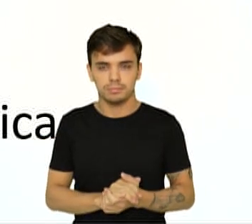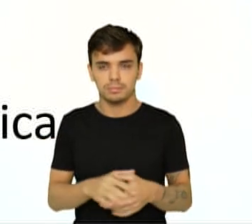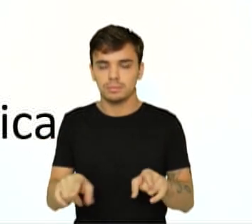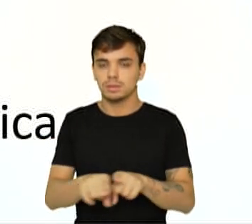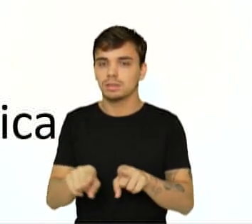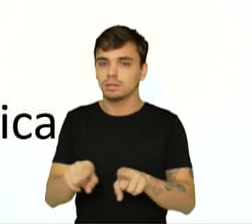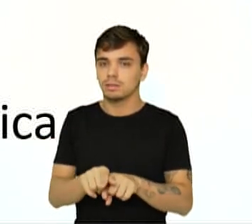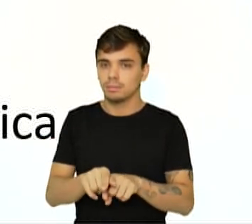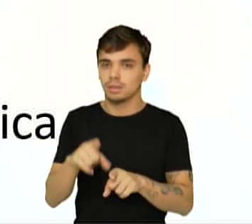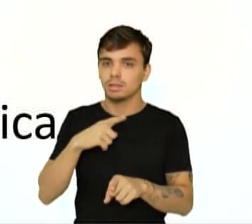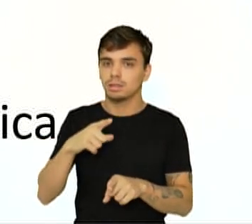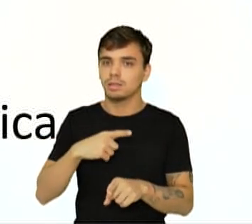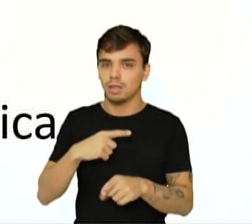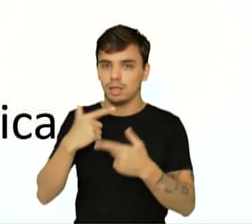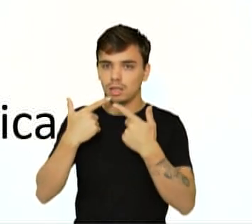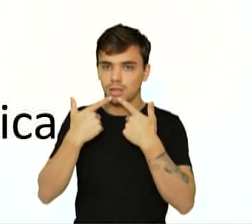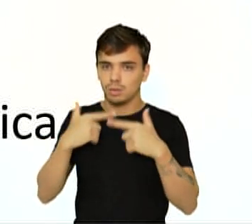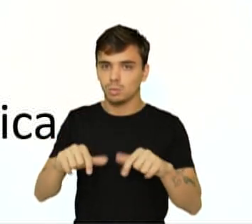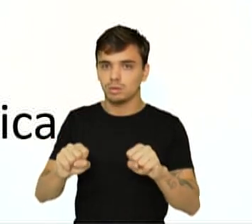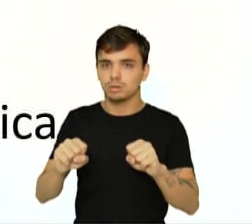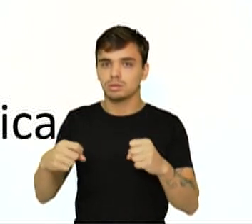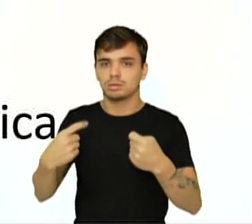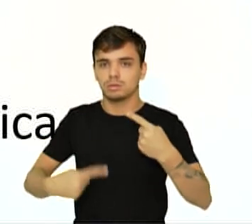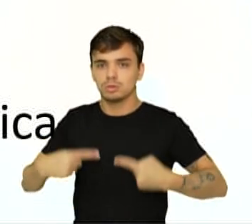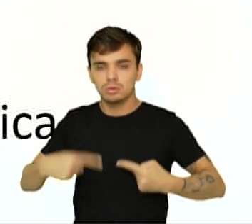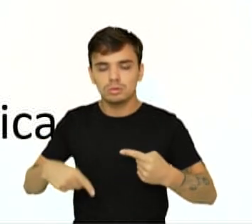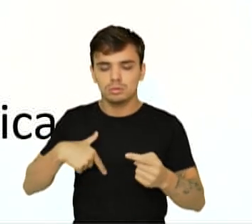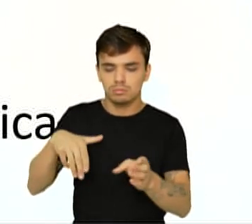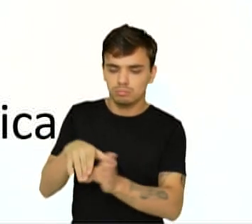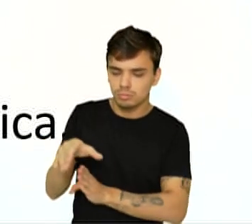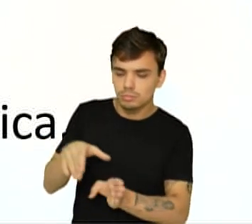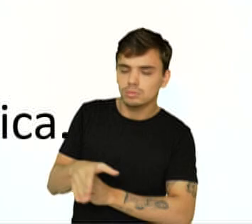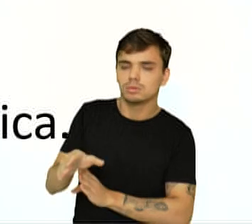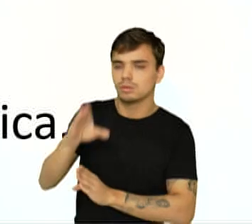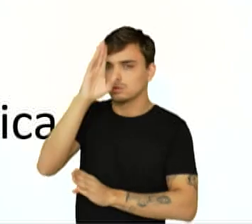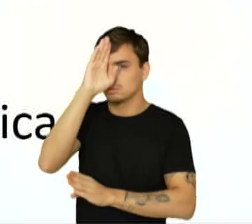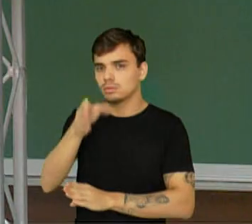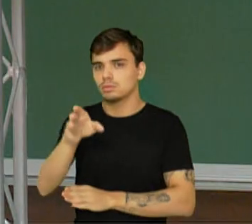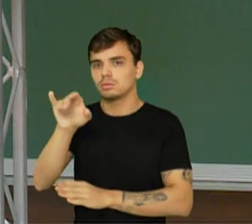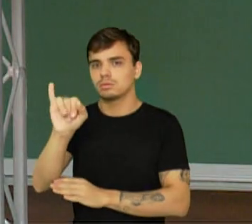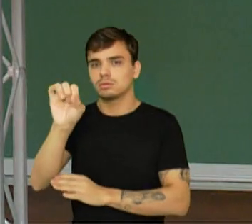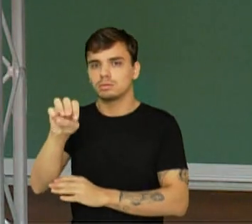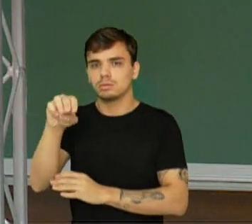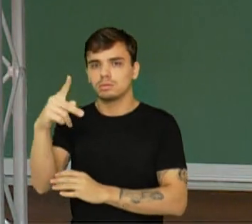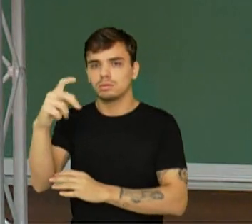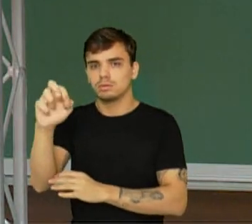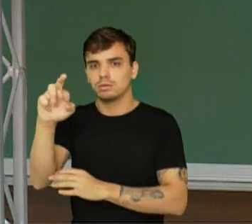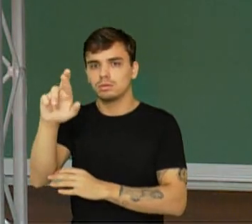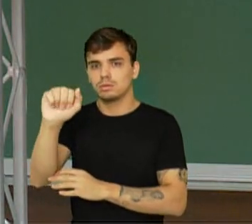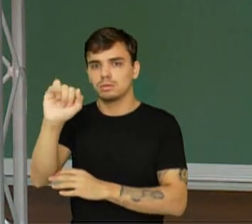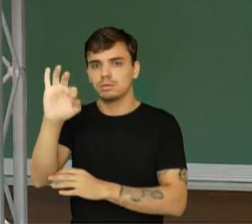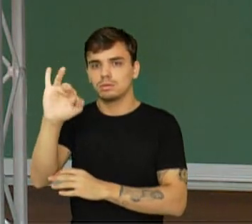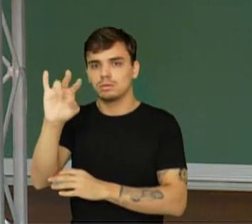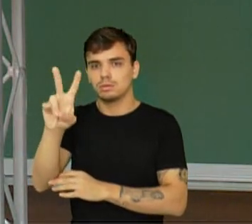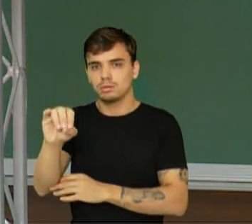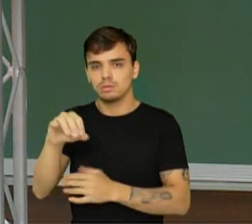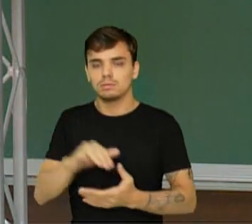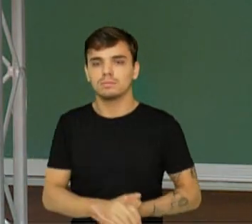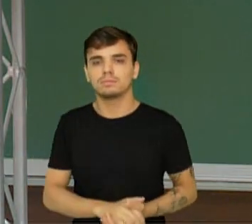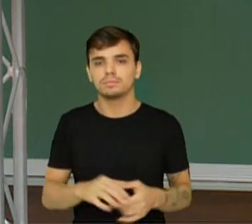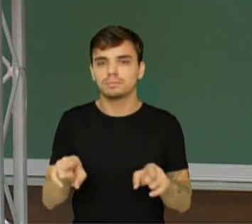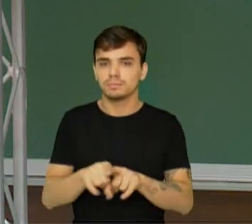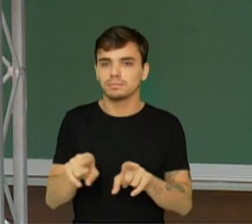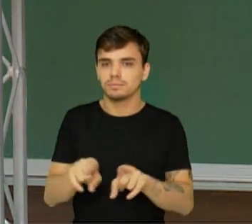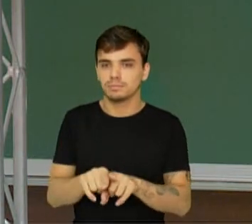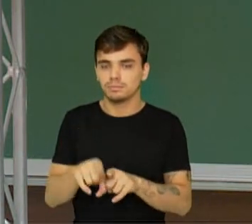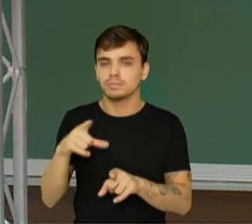linguístico discursivo, ações que indicam recomendações e conselhos no imperativo e léxico e expressões relacionadas